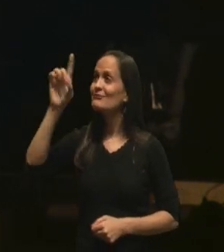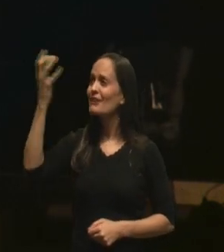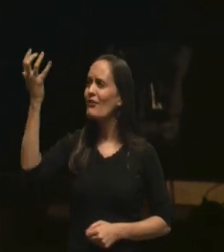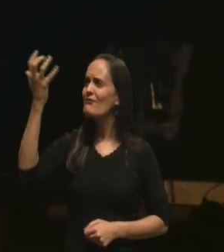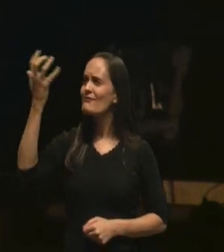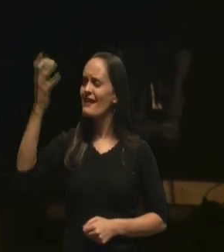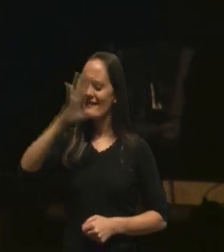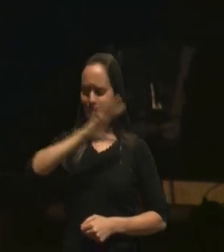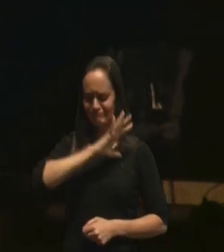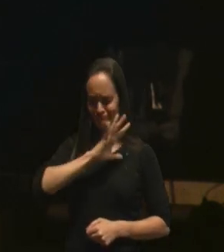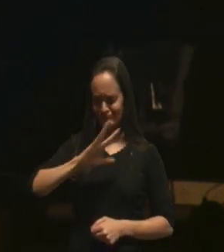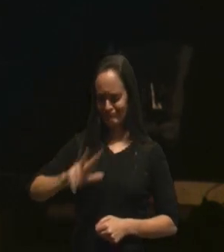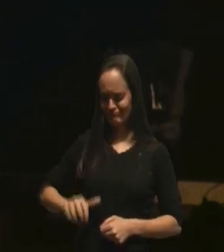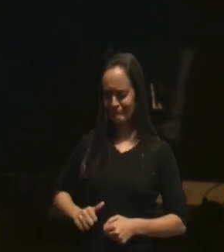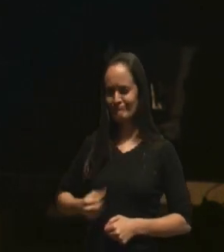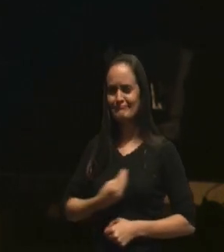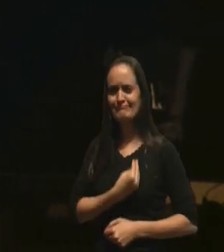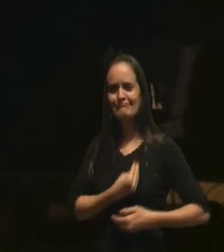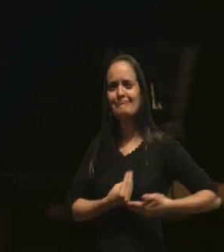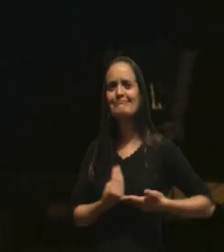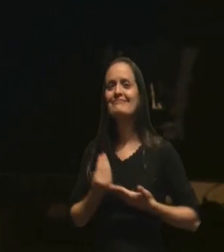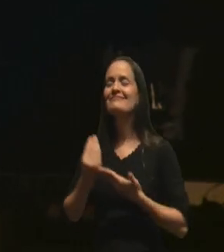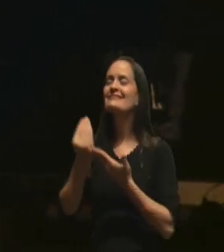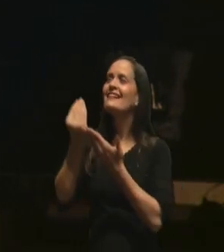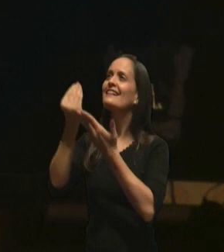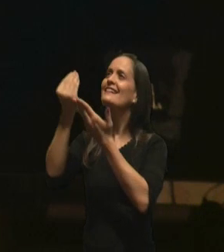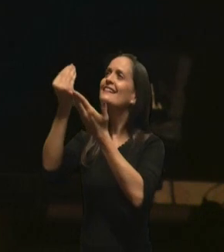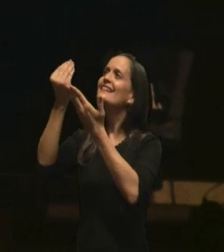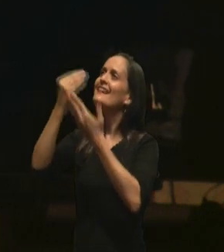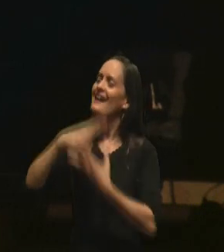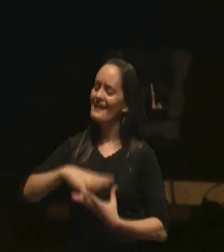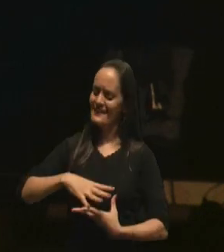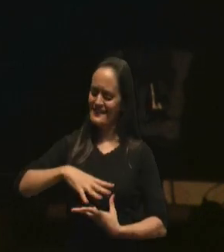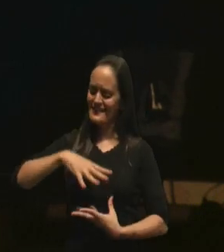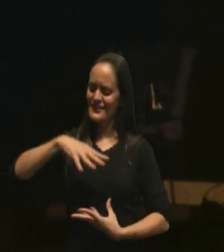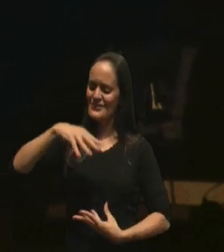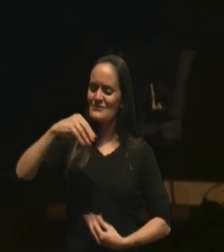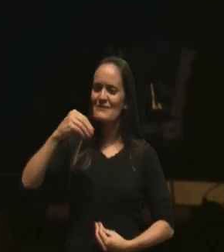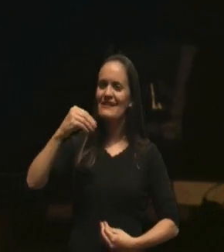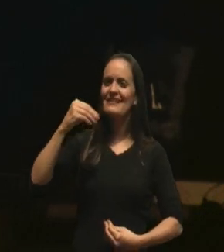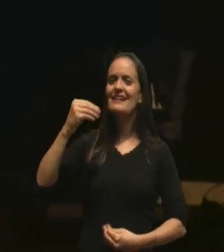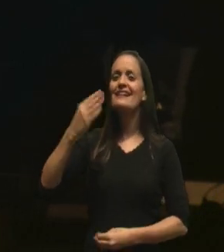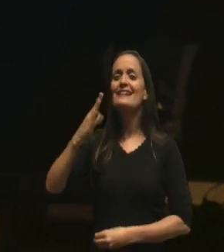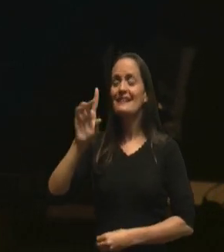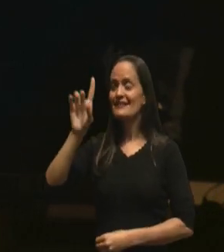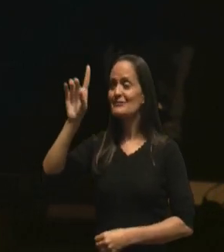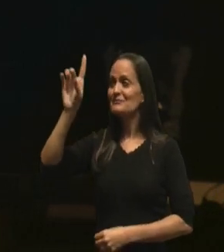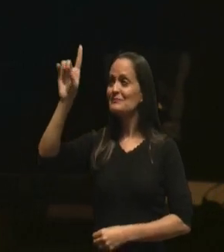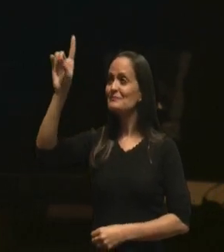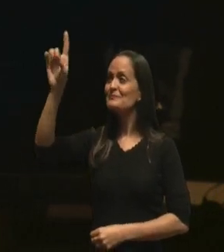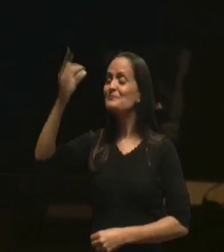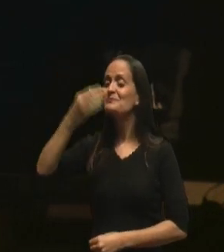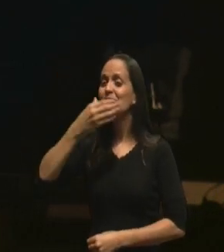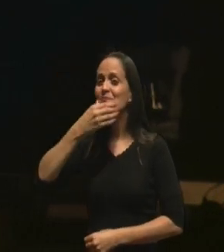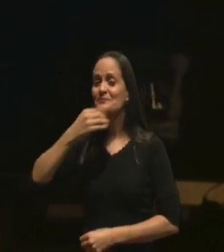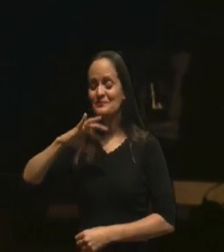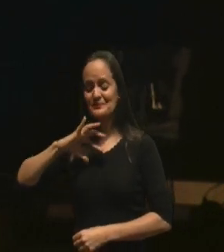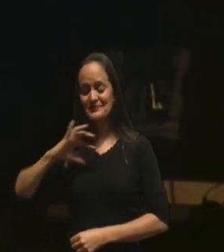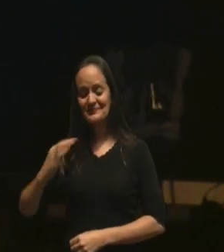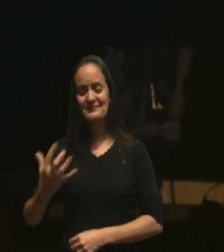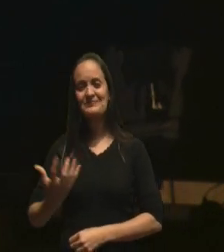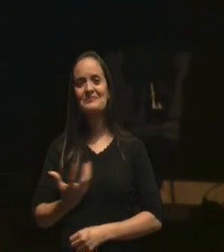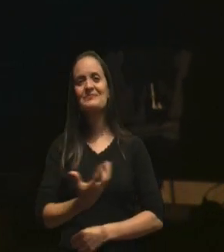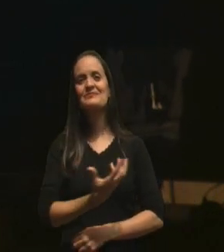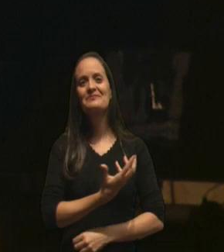Quero adorar-te com minha alma, és o meu